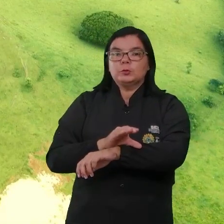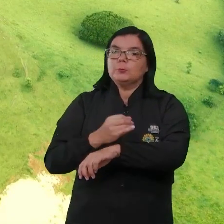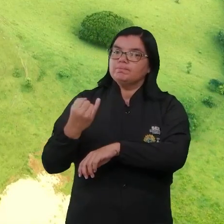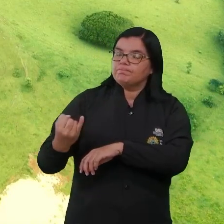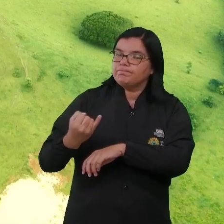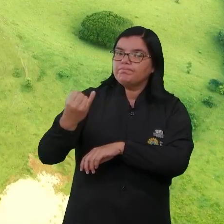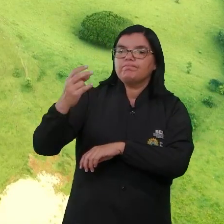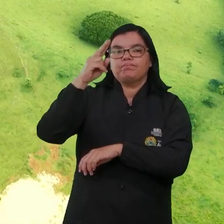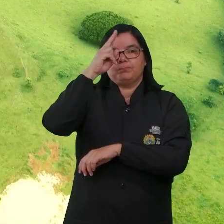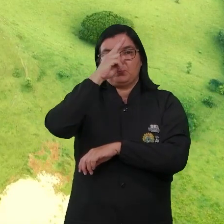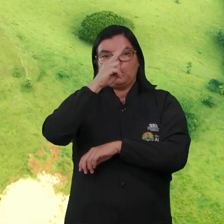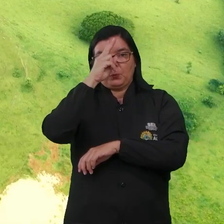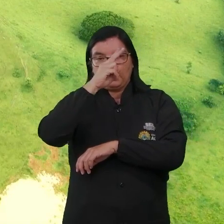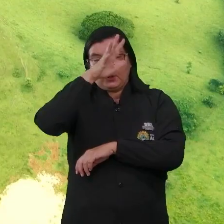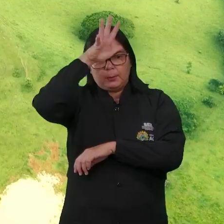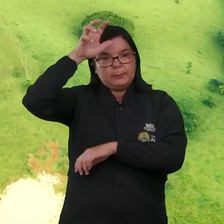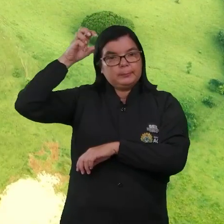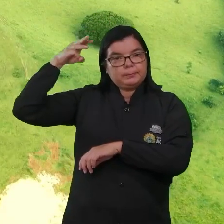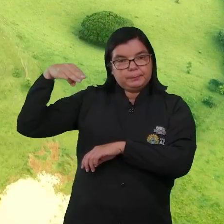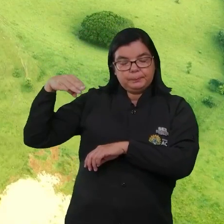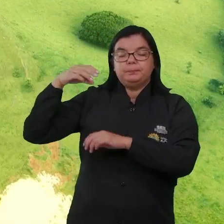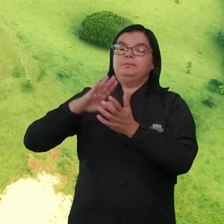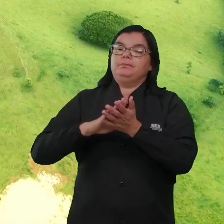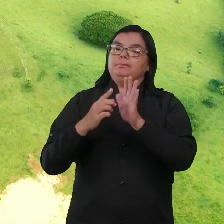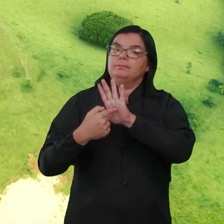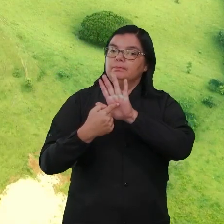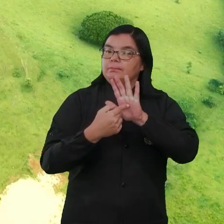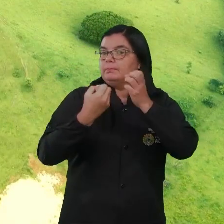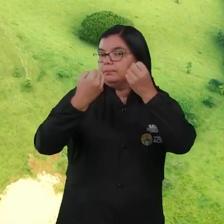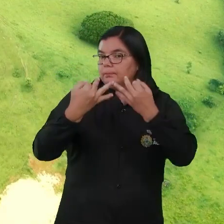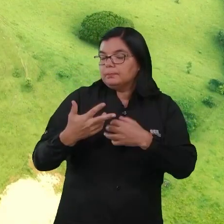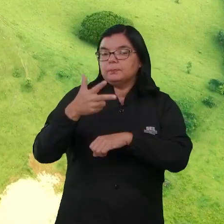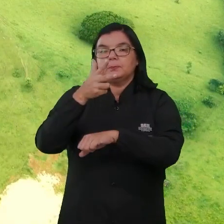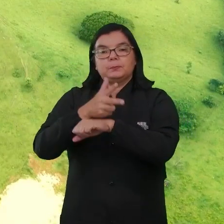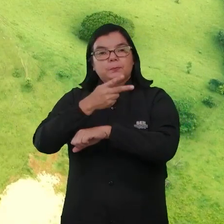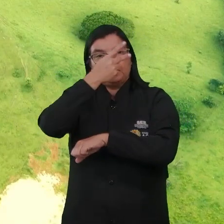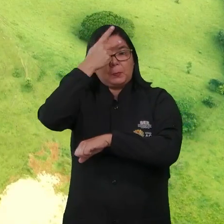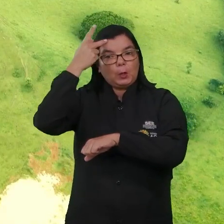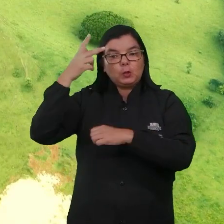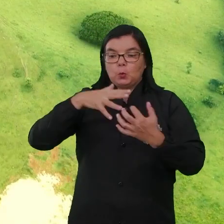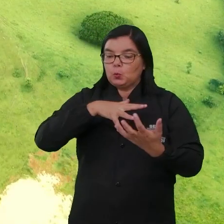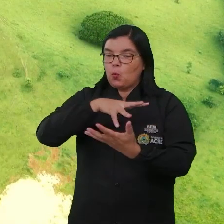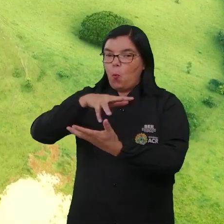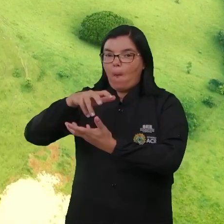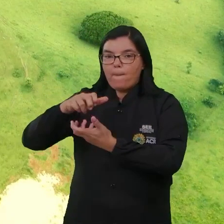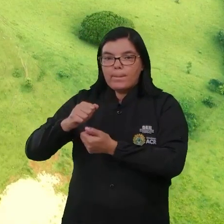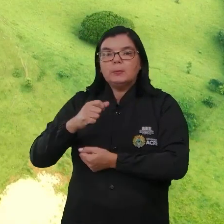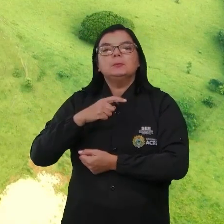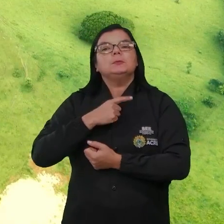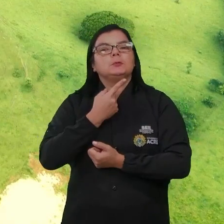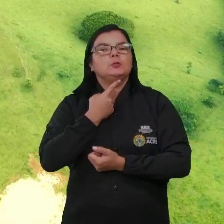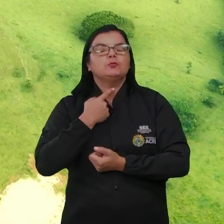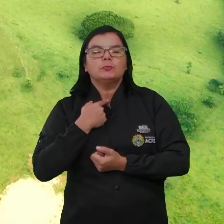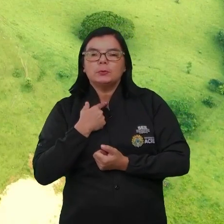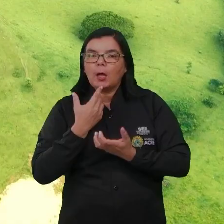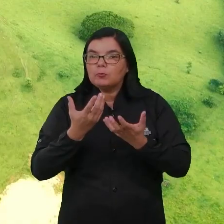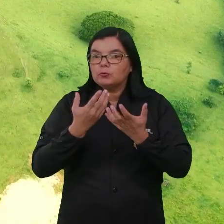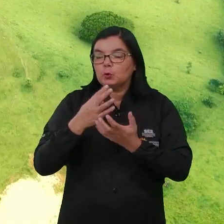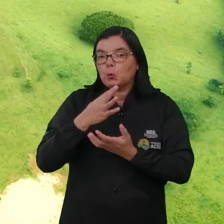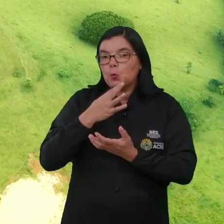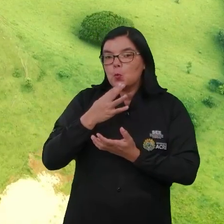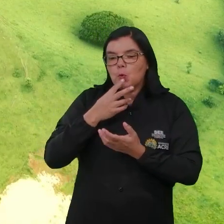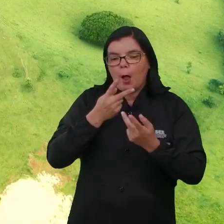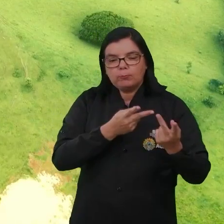importância para a história da Amazônia, conforme mencionado no vídeo. Pessoas do mundo inteiro têm se interessado por esse tema,